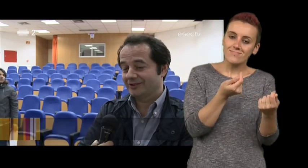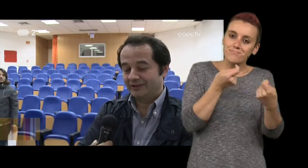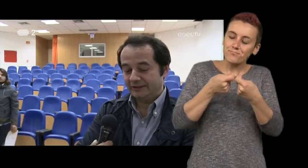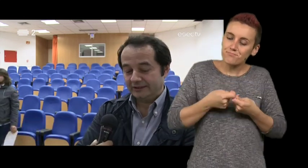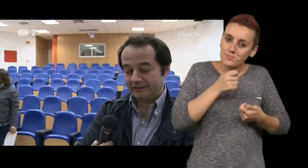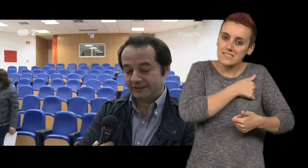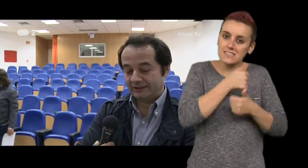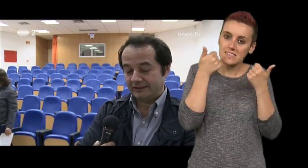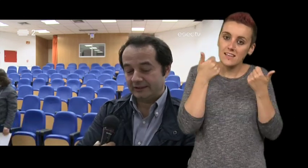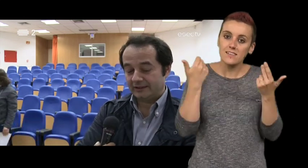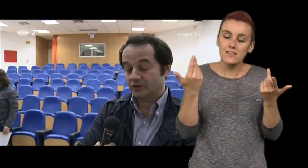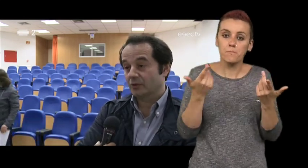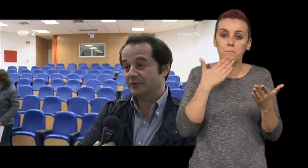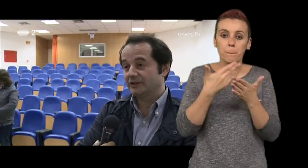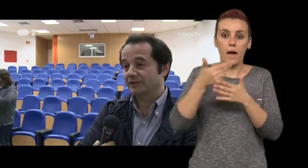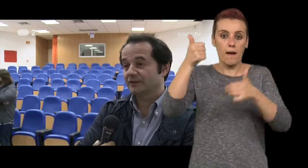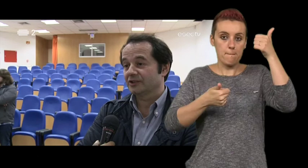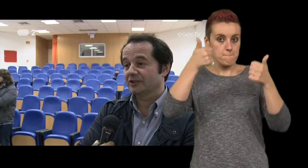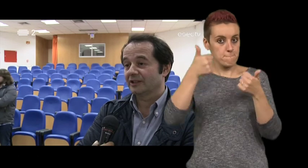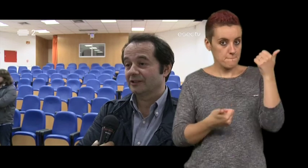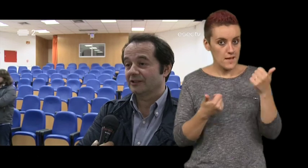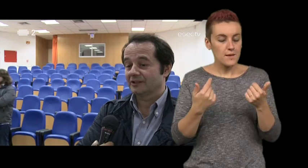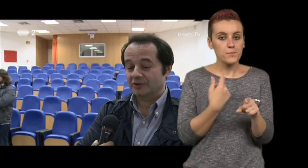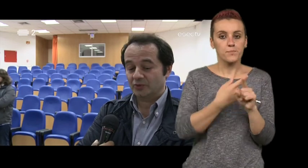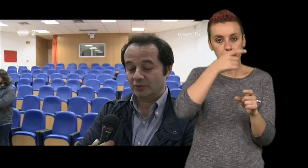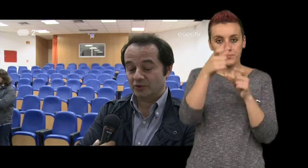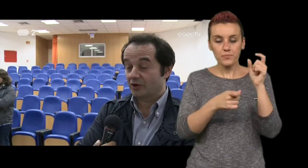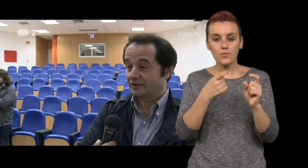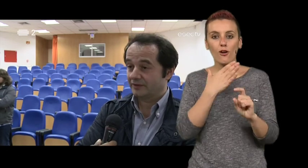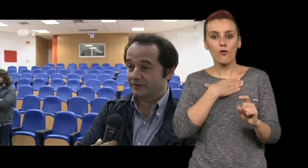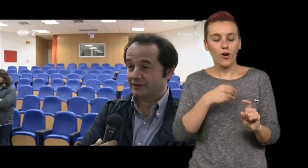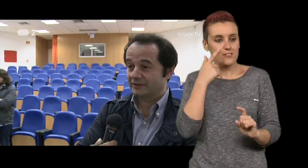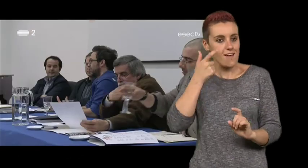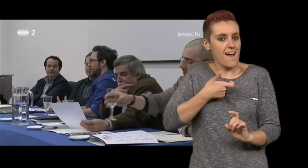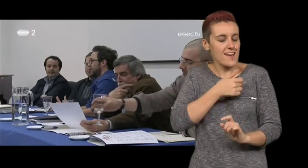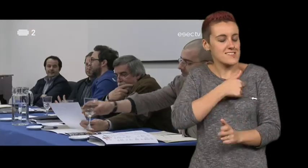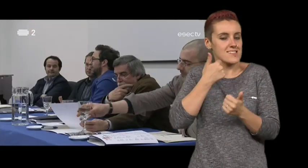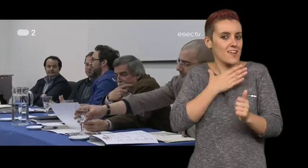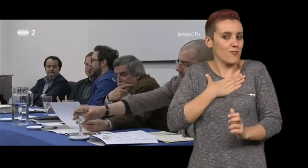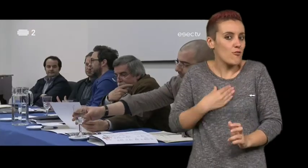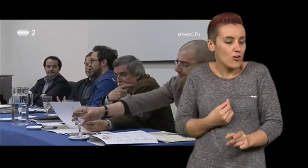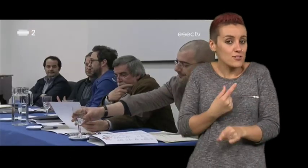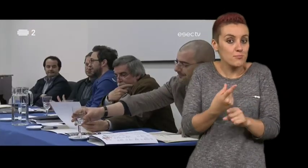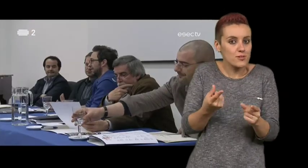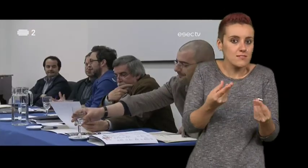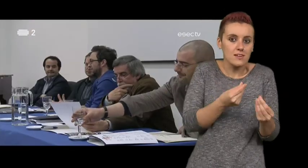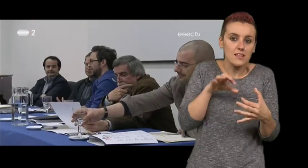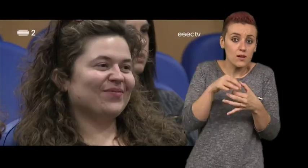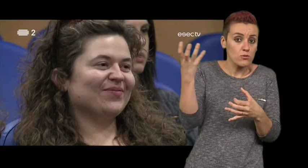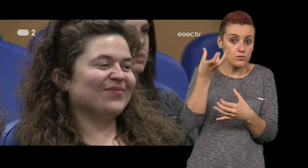histórias, que sejam competitivas, em que as pessoas gostem de viver e que são